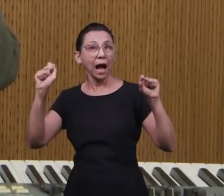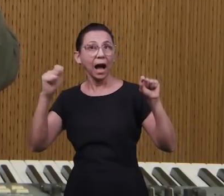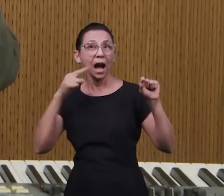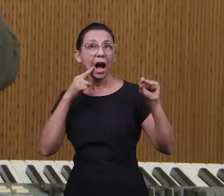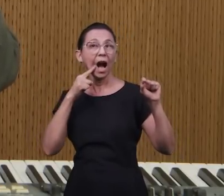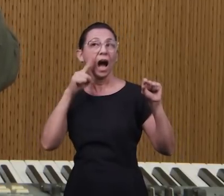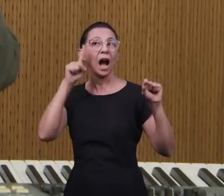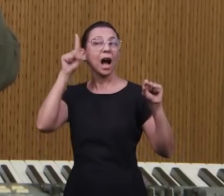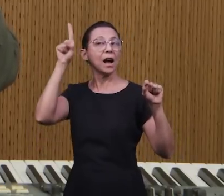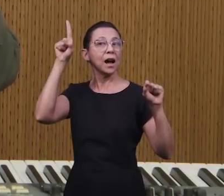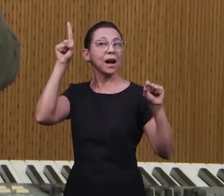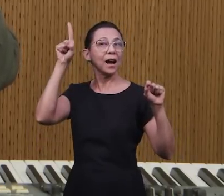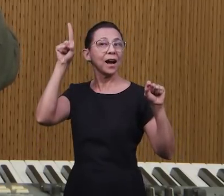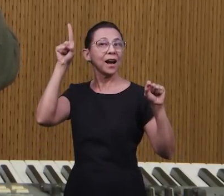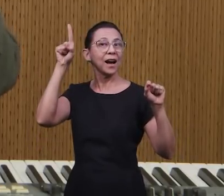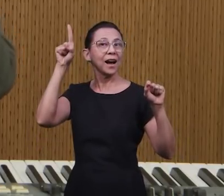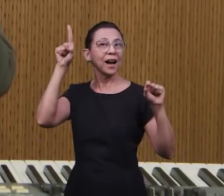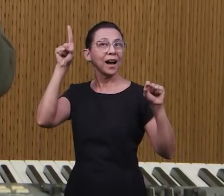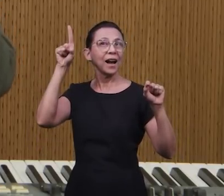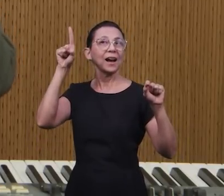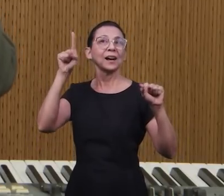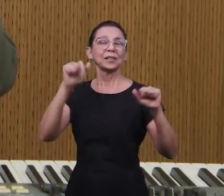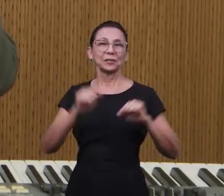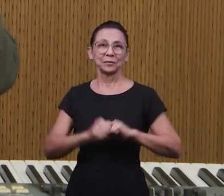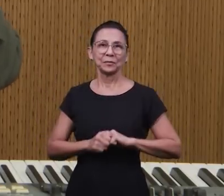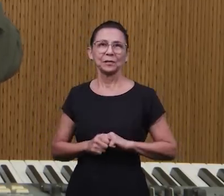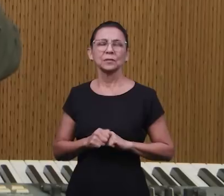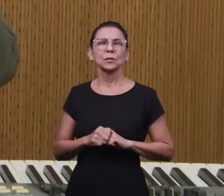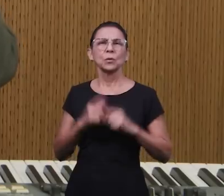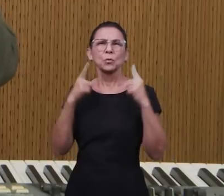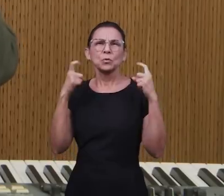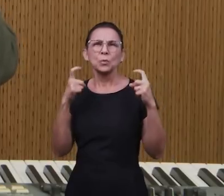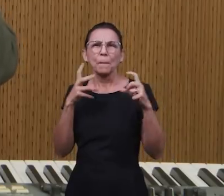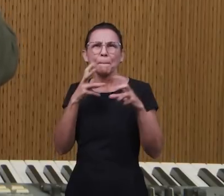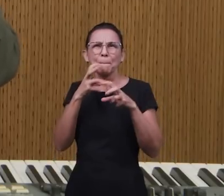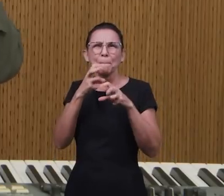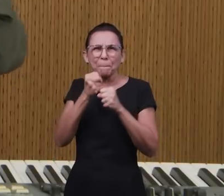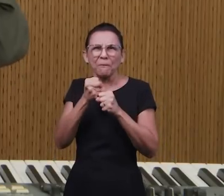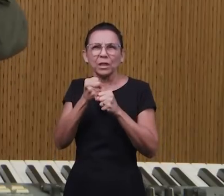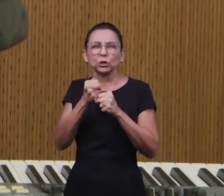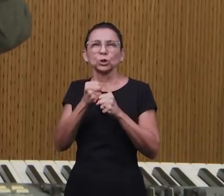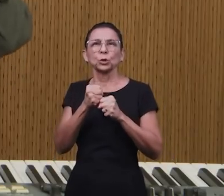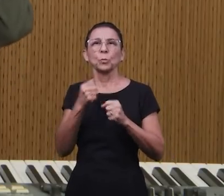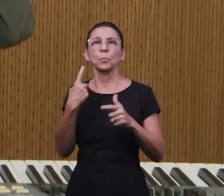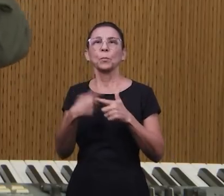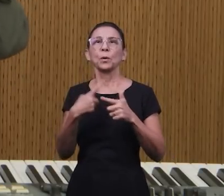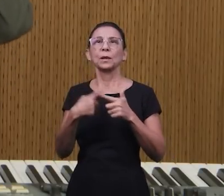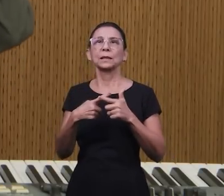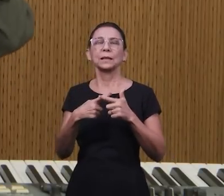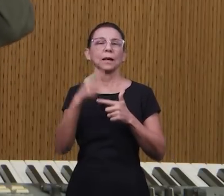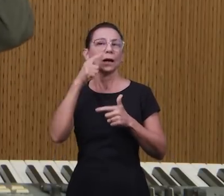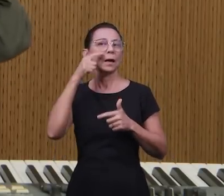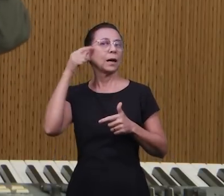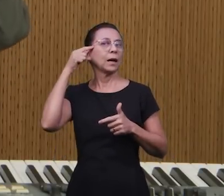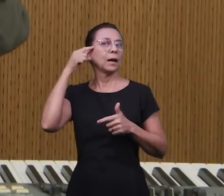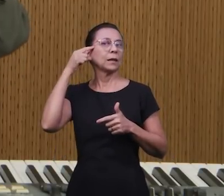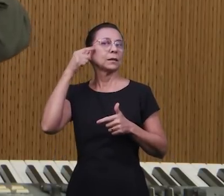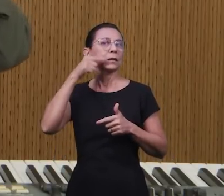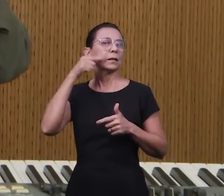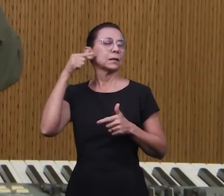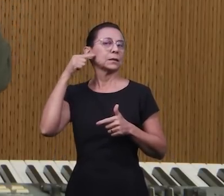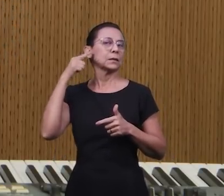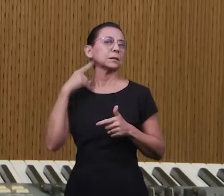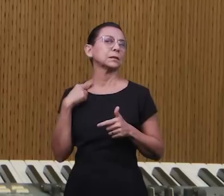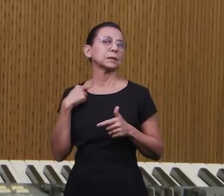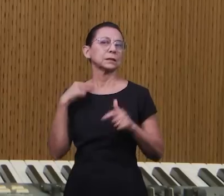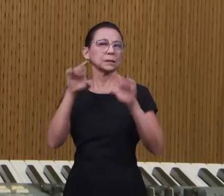oa, oa, oa. O som está preso. Por que o som está preso? Porque a estrutura daqui de cima,